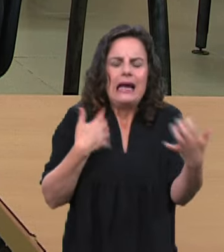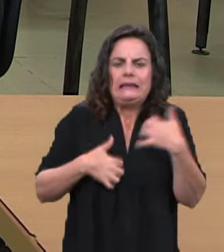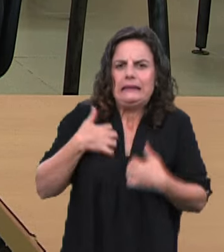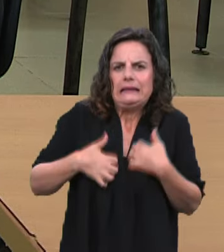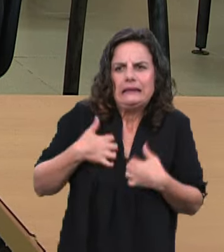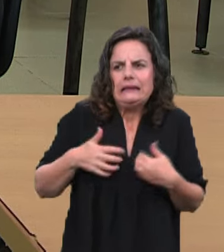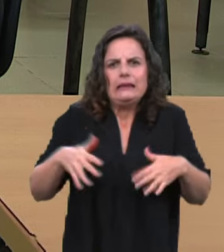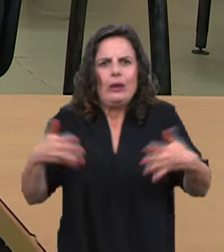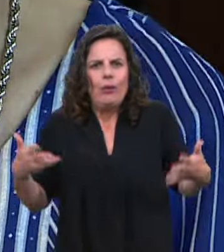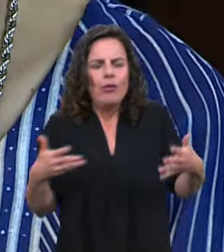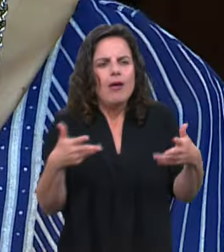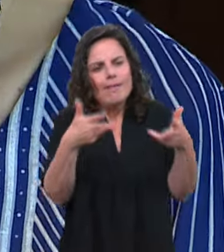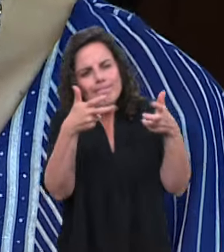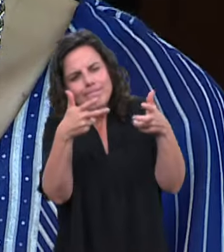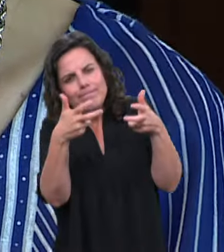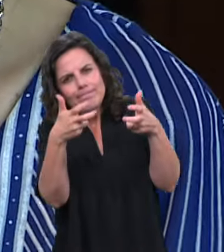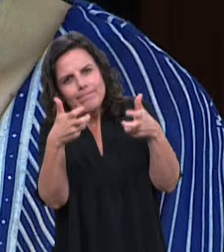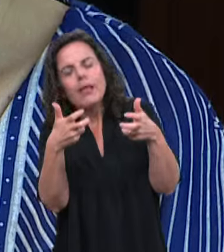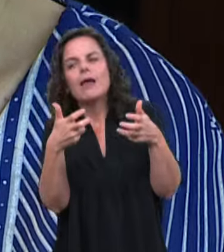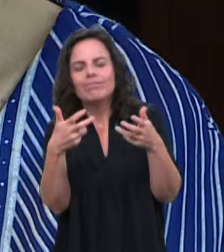e dar algumas pistas